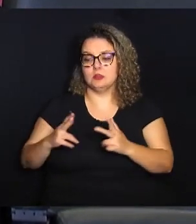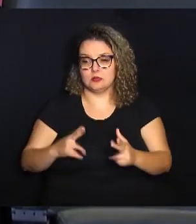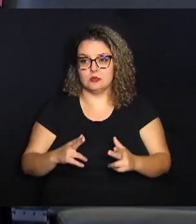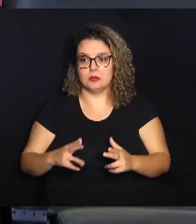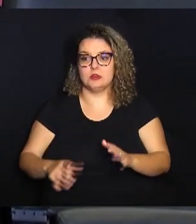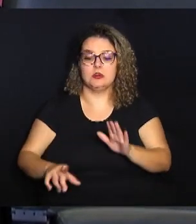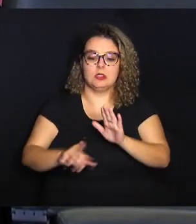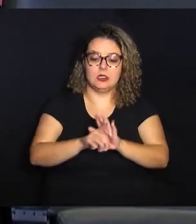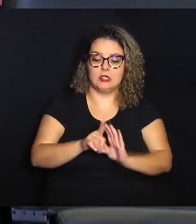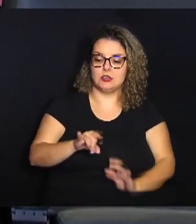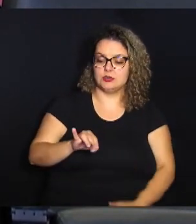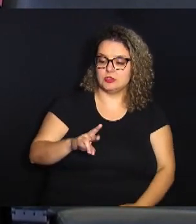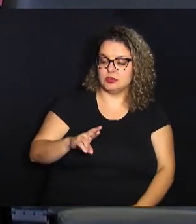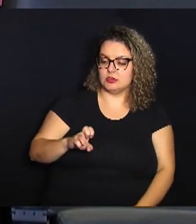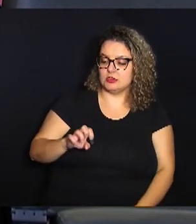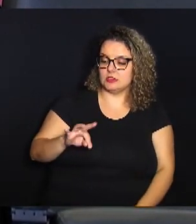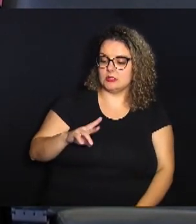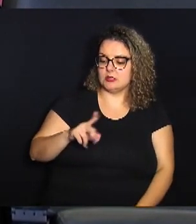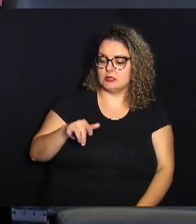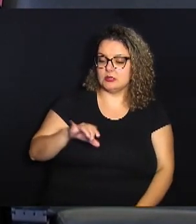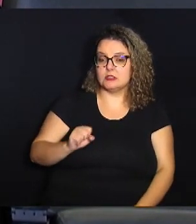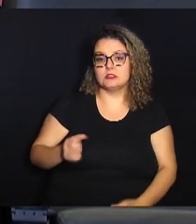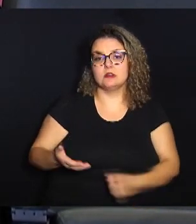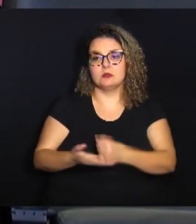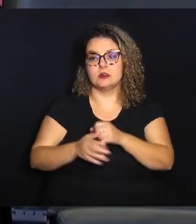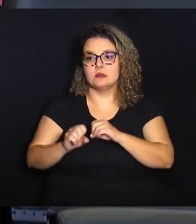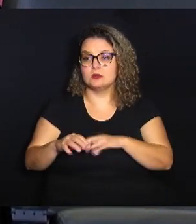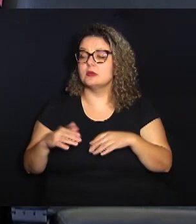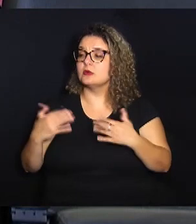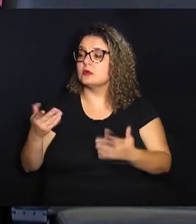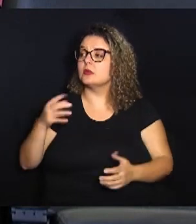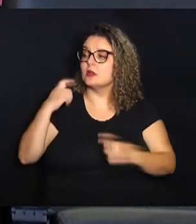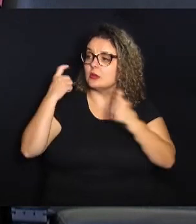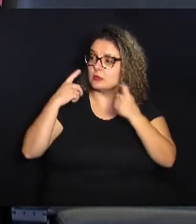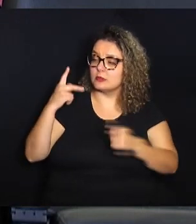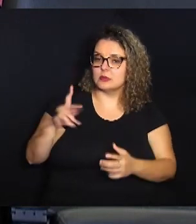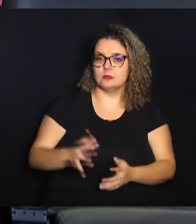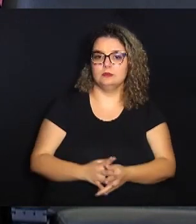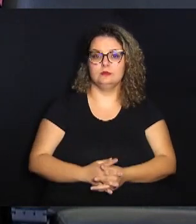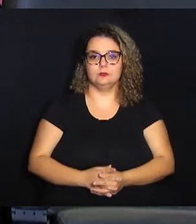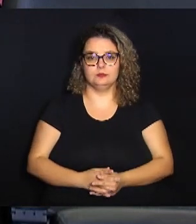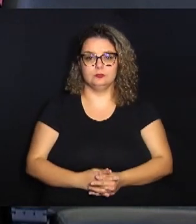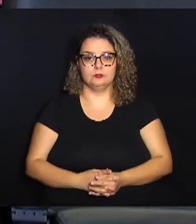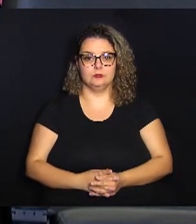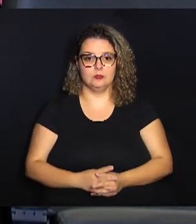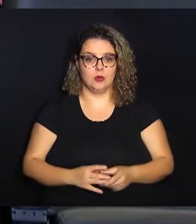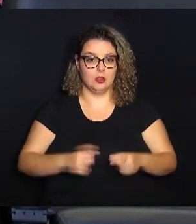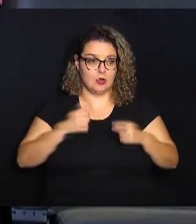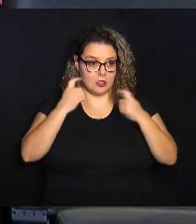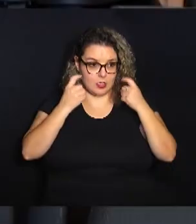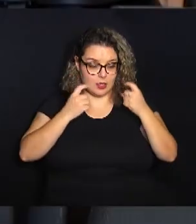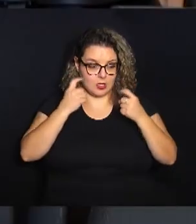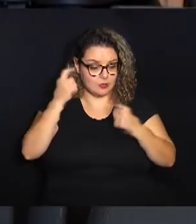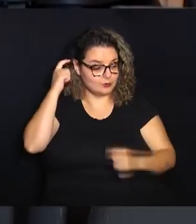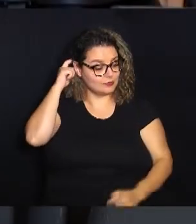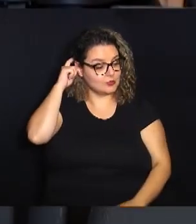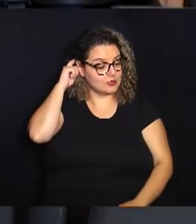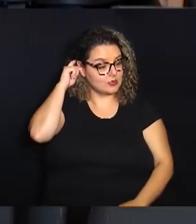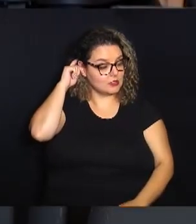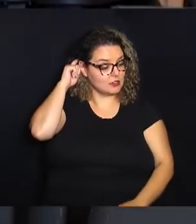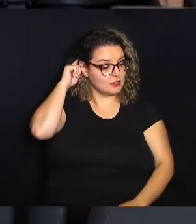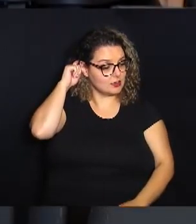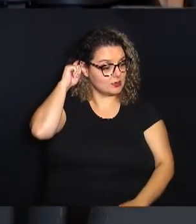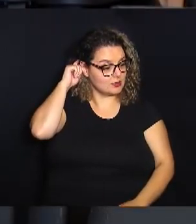Lei de Diretrizes e Base da Educação. Qual que é a sua preocupação? Bom, a preocupação, Gabriel, é o seguinte,